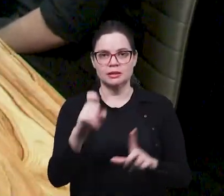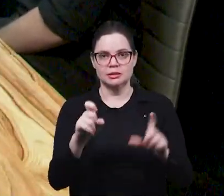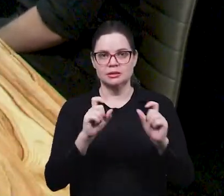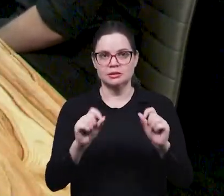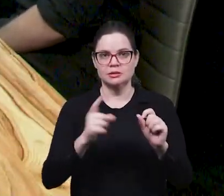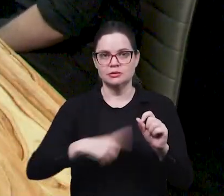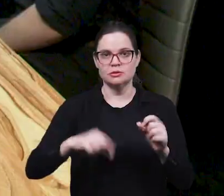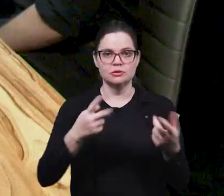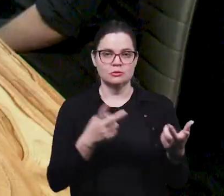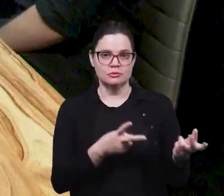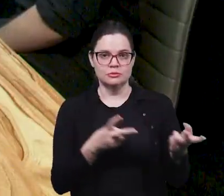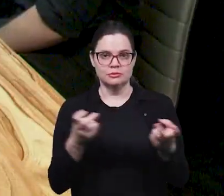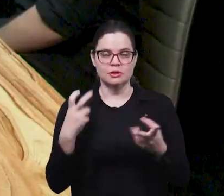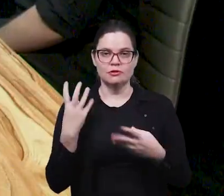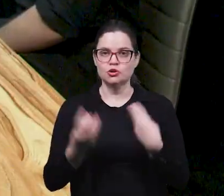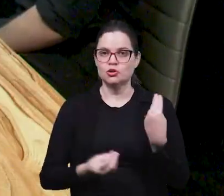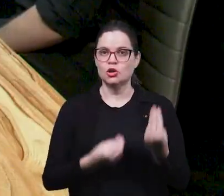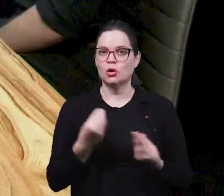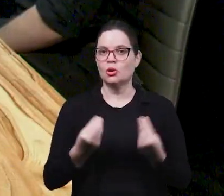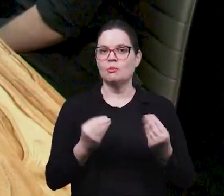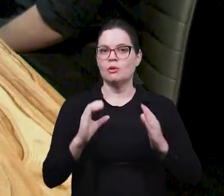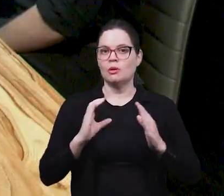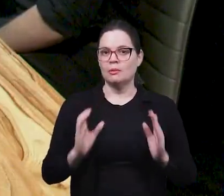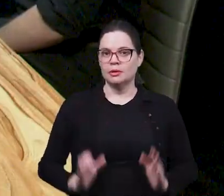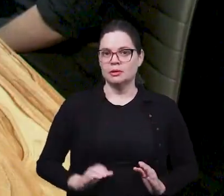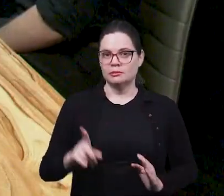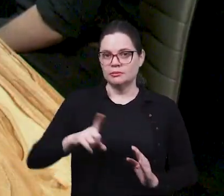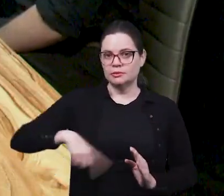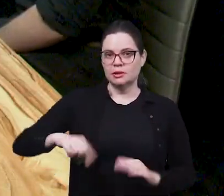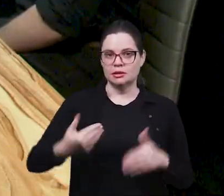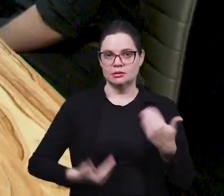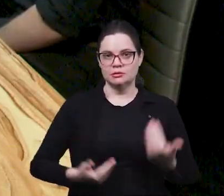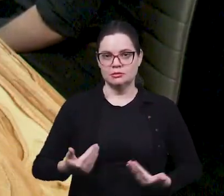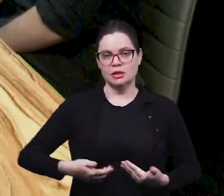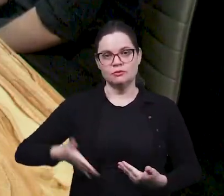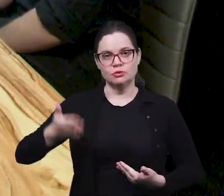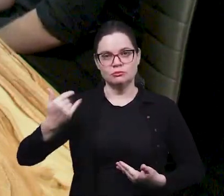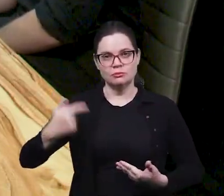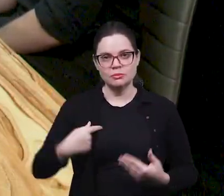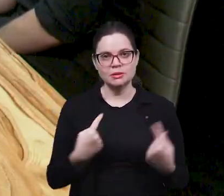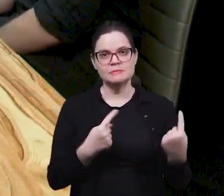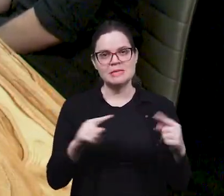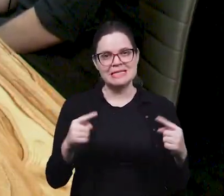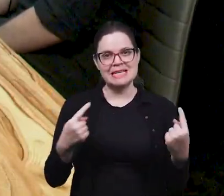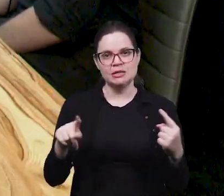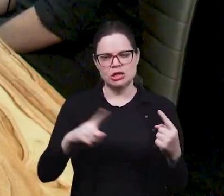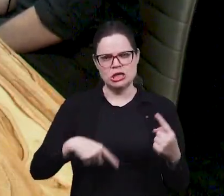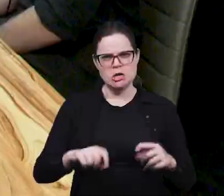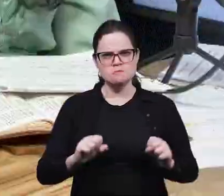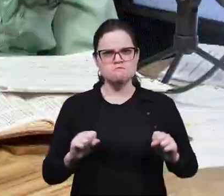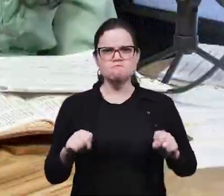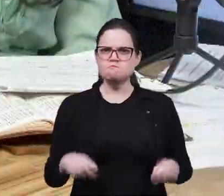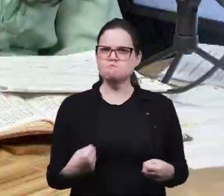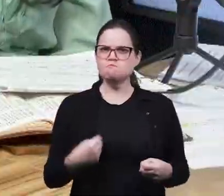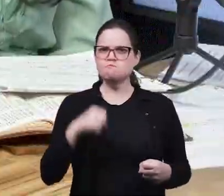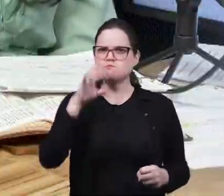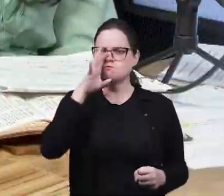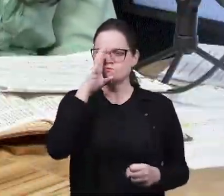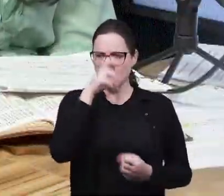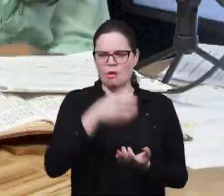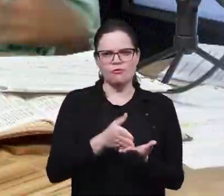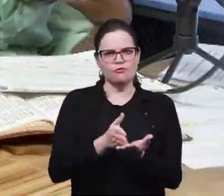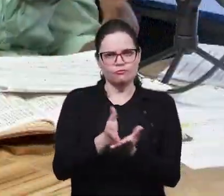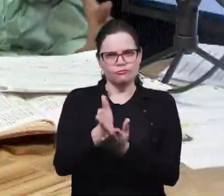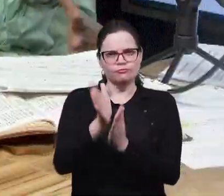ver a postura, dos servos quando eles eram perseguidos, a definição e a firmeza que eles tinham. Até